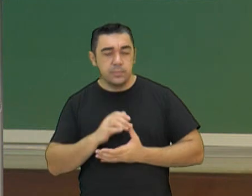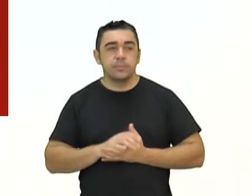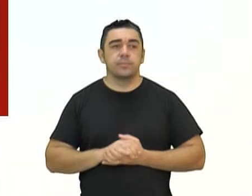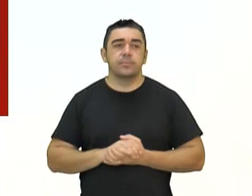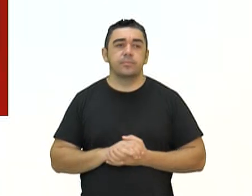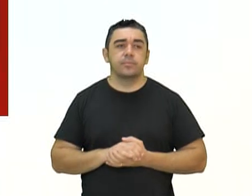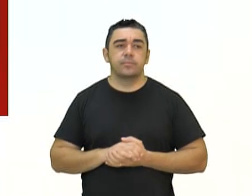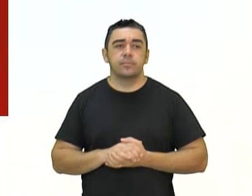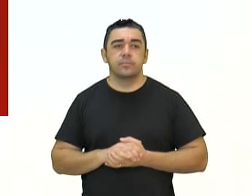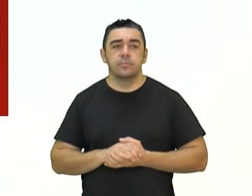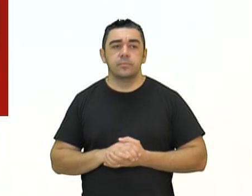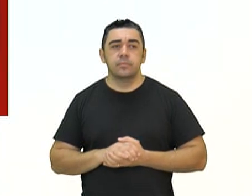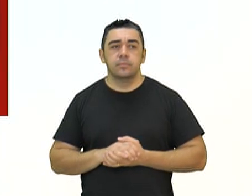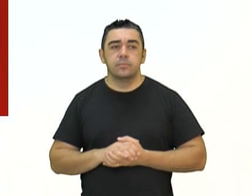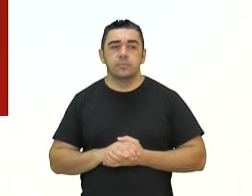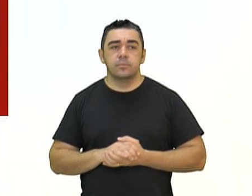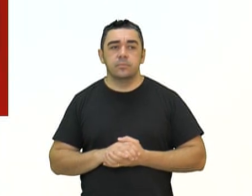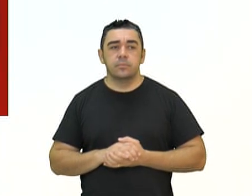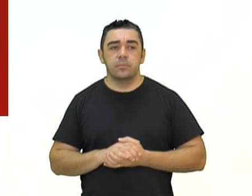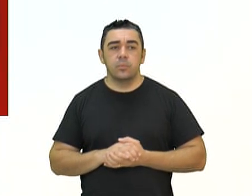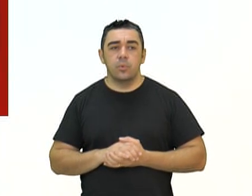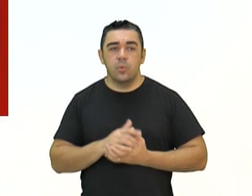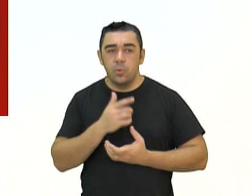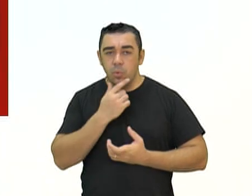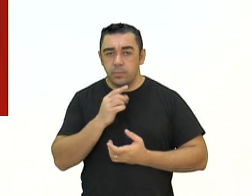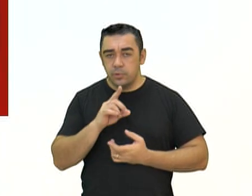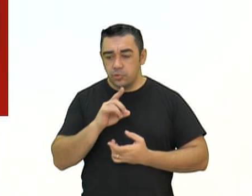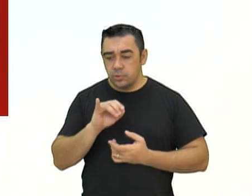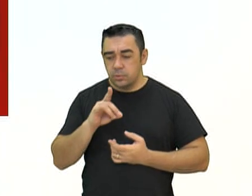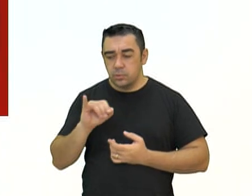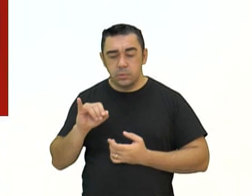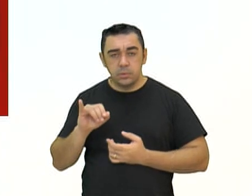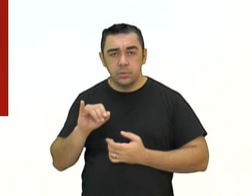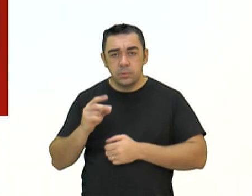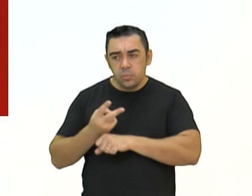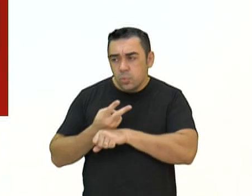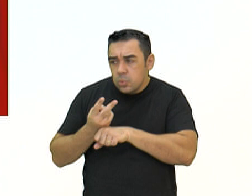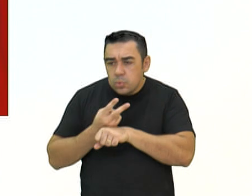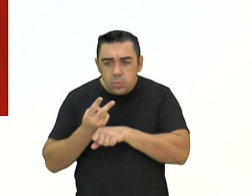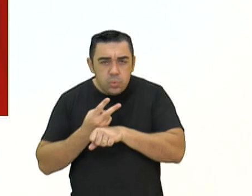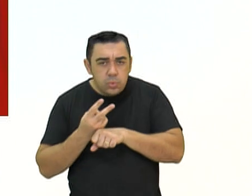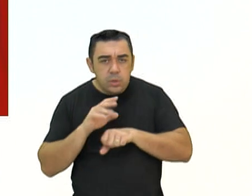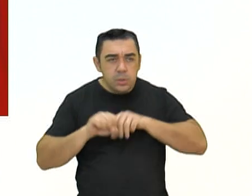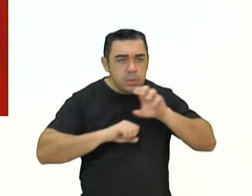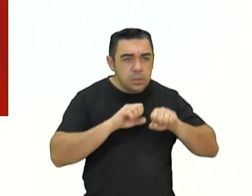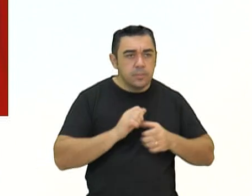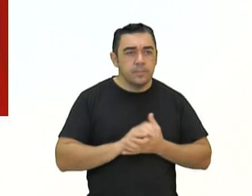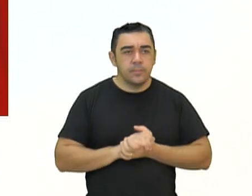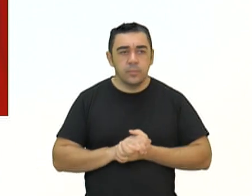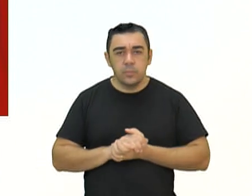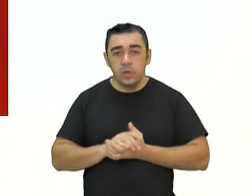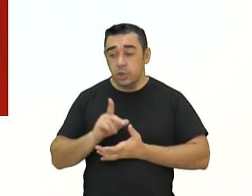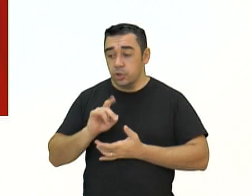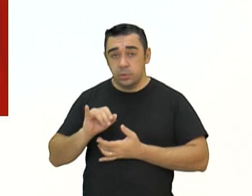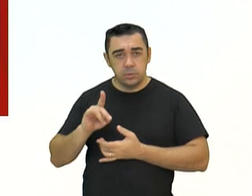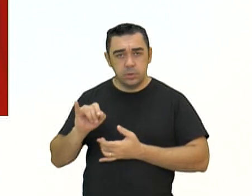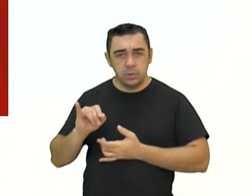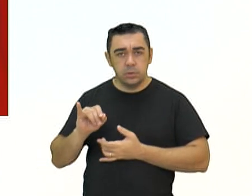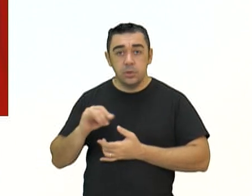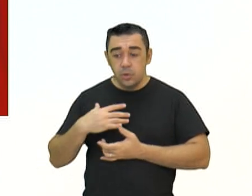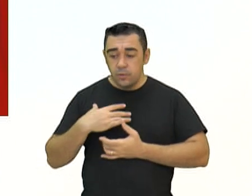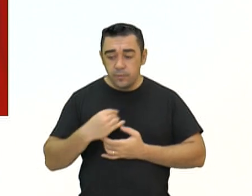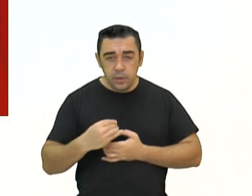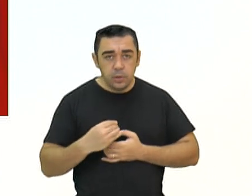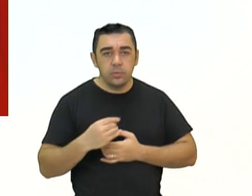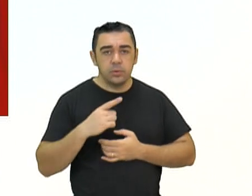lá. Didi, o caçador de tesouros. O mordomo Didi e o filho de seu patrão encontram